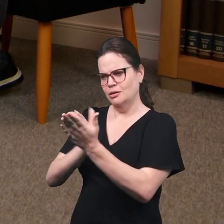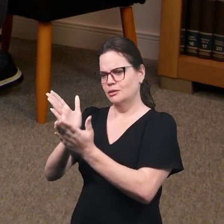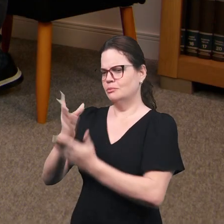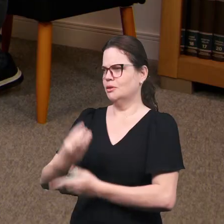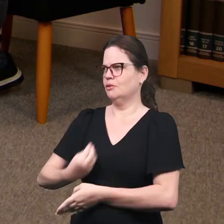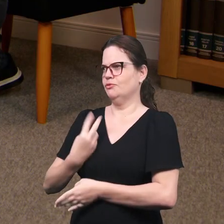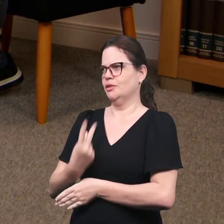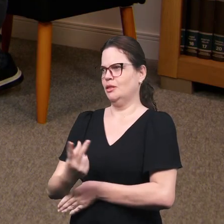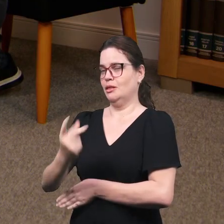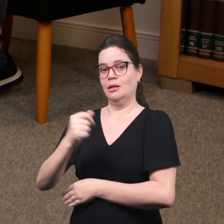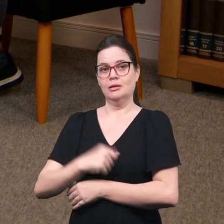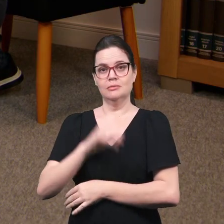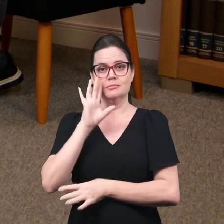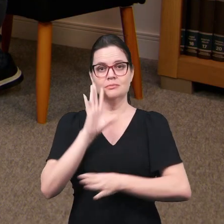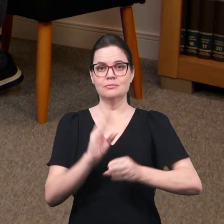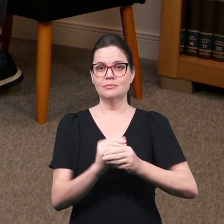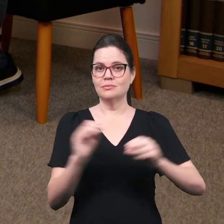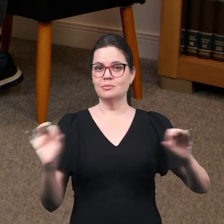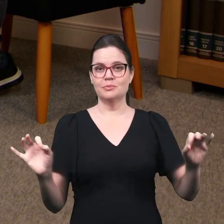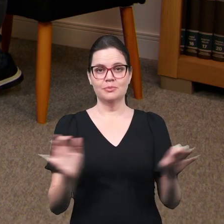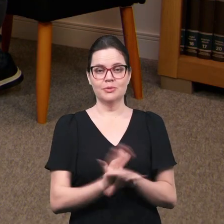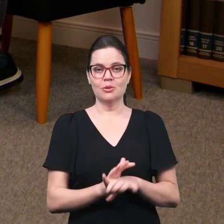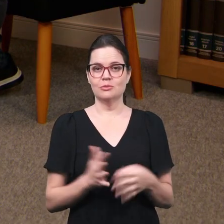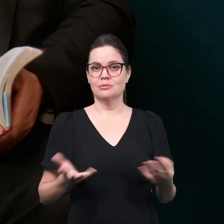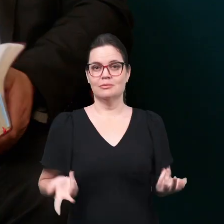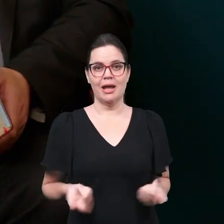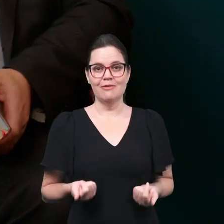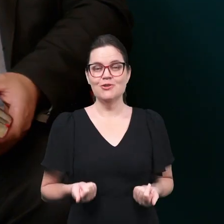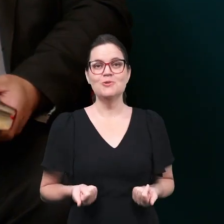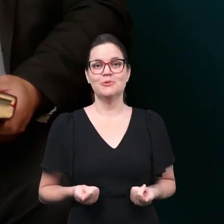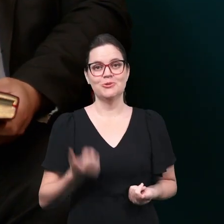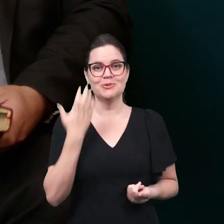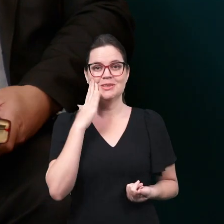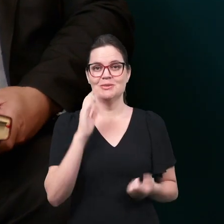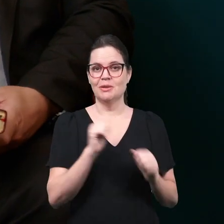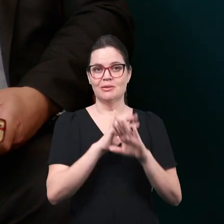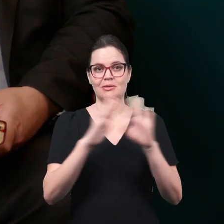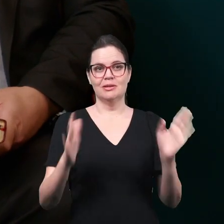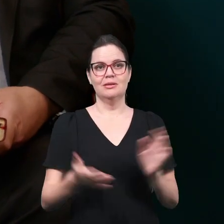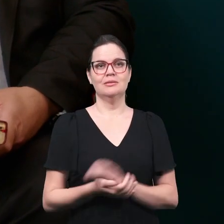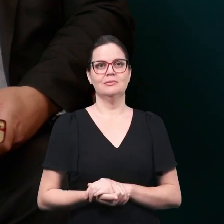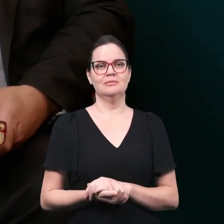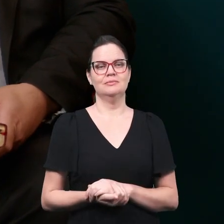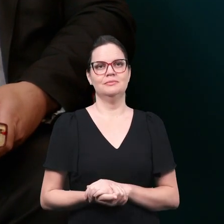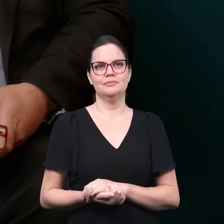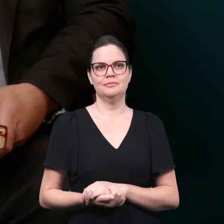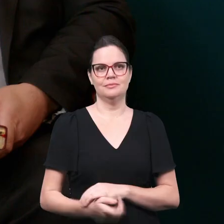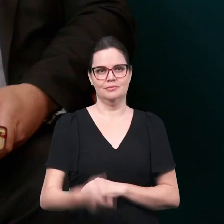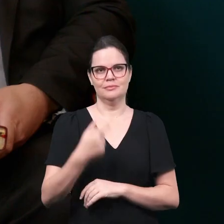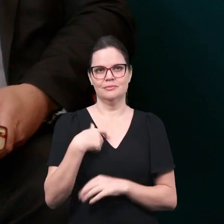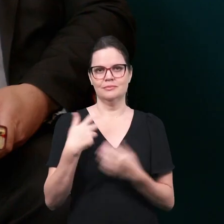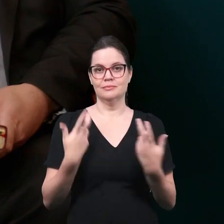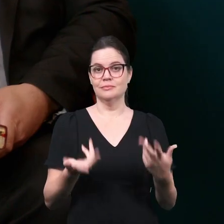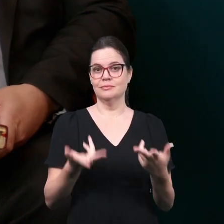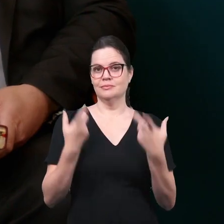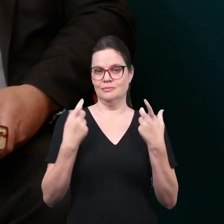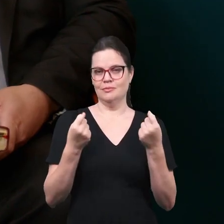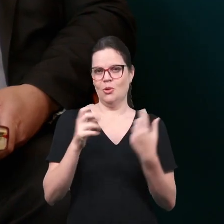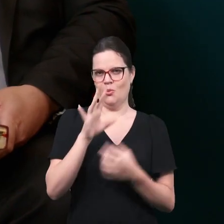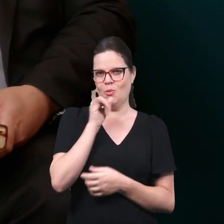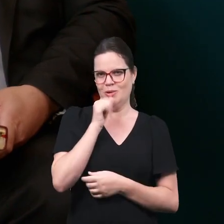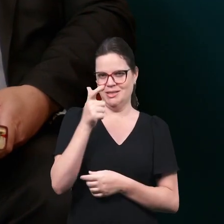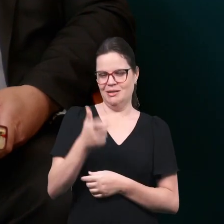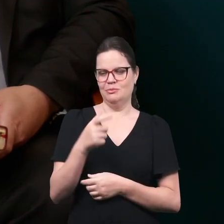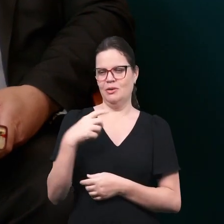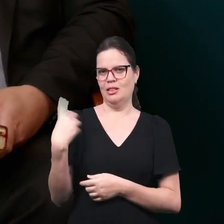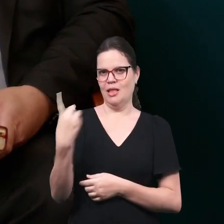Que conclusão maravilhosa que Davi chega, não é, Fernando? É que eu vejo que nesse exemplo de Davi, é